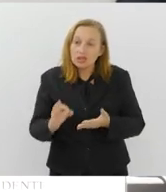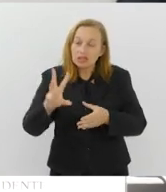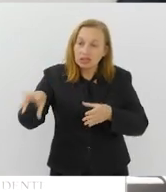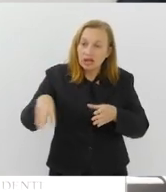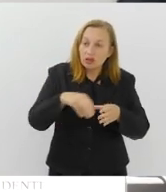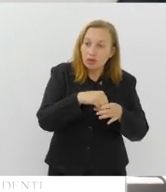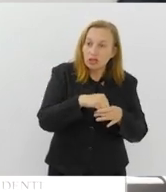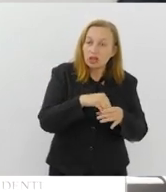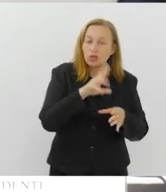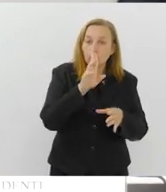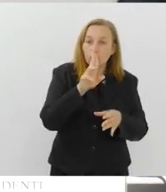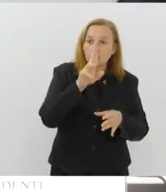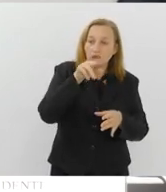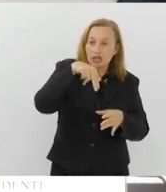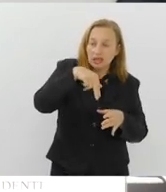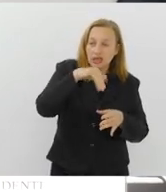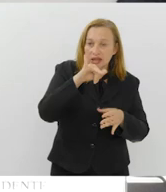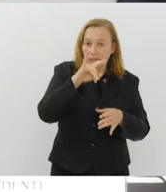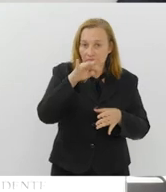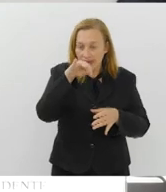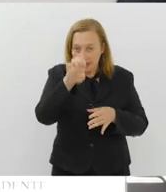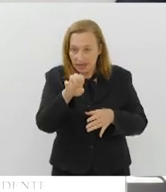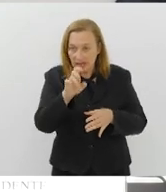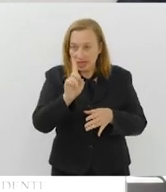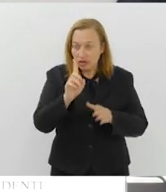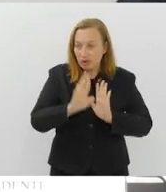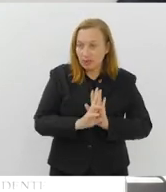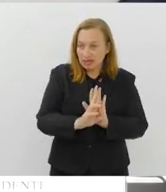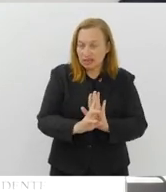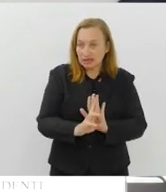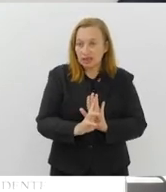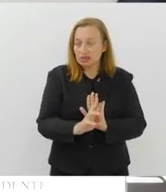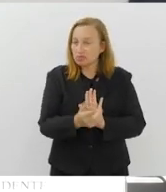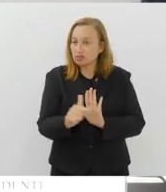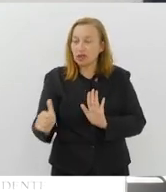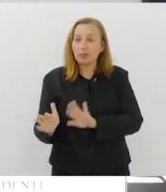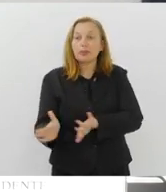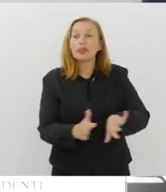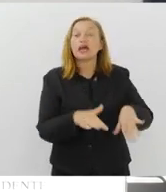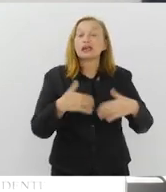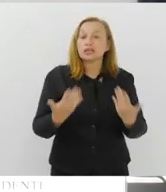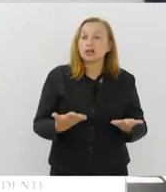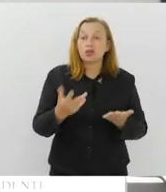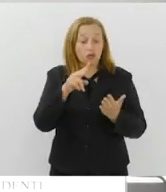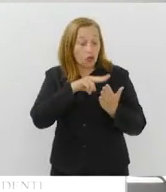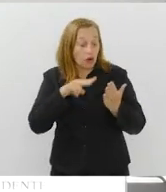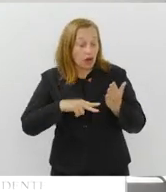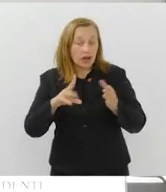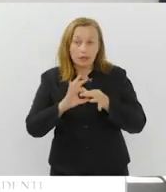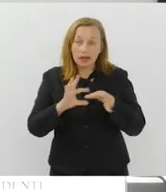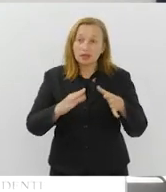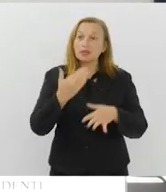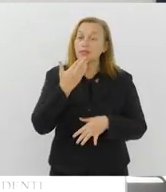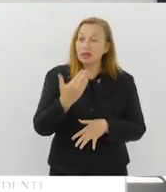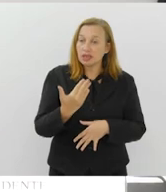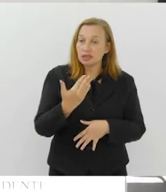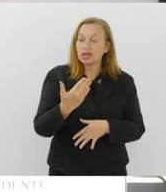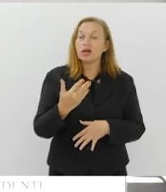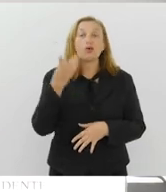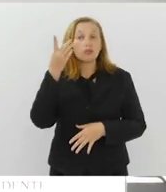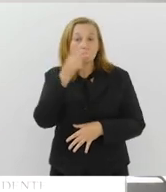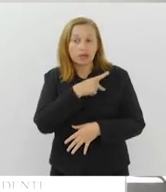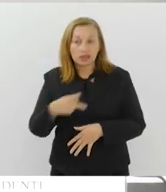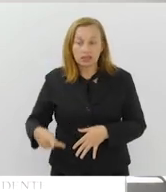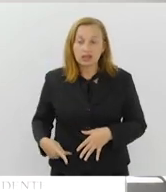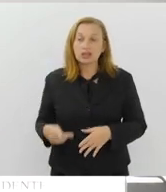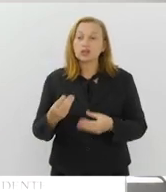está sendo representada por nenhuma das duas. Então, a minha deliberação é a seguinte, vou ler aqui, e gostaria de pedir o senhor presidente para